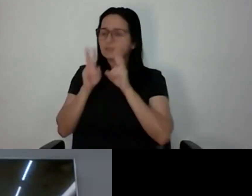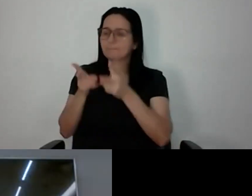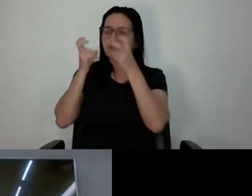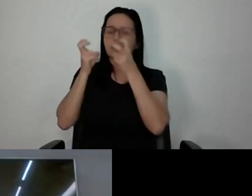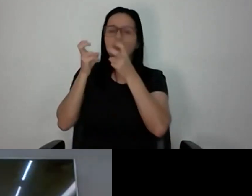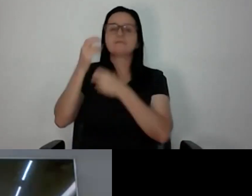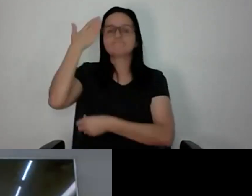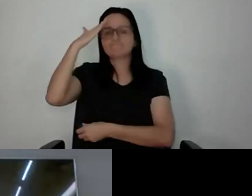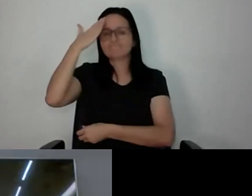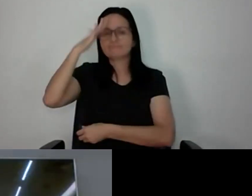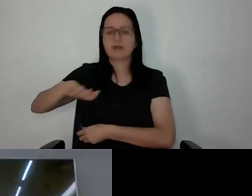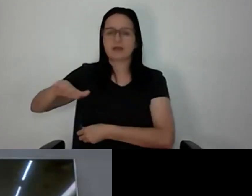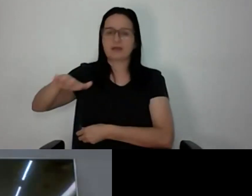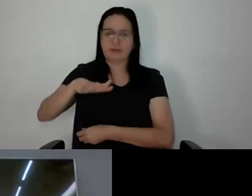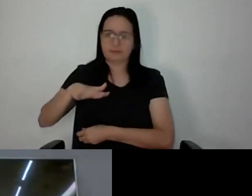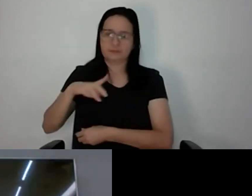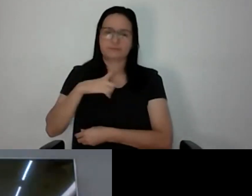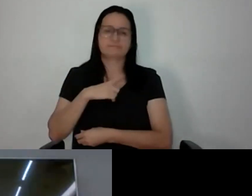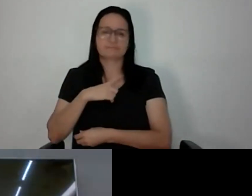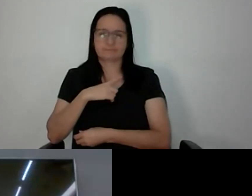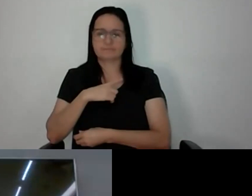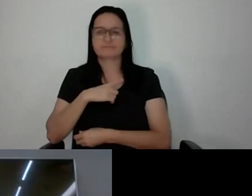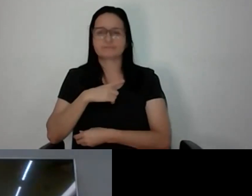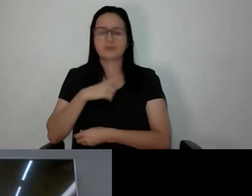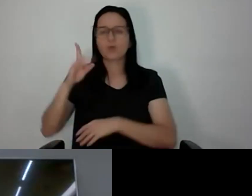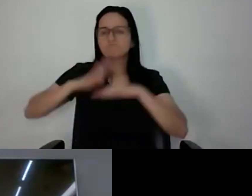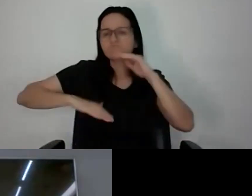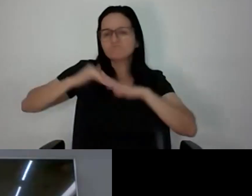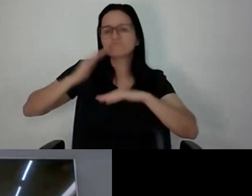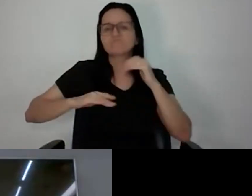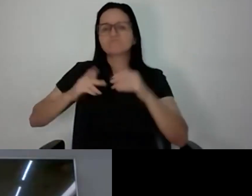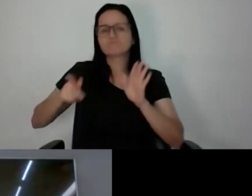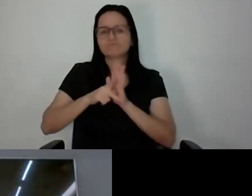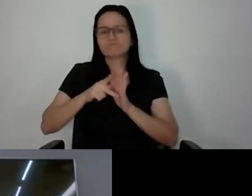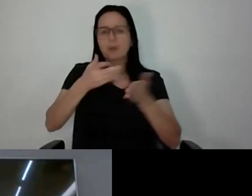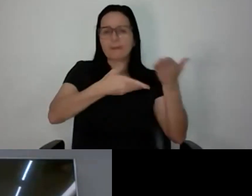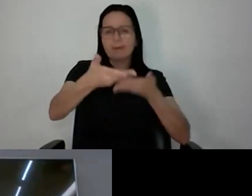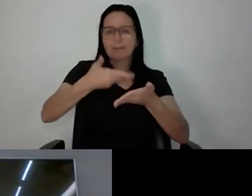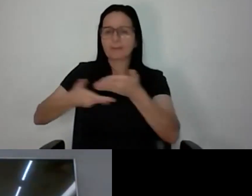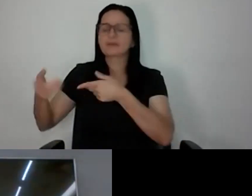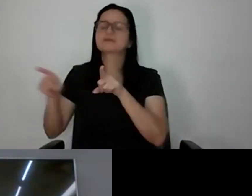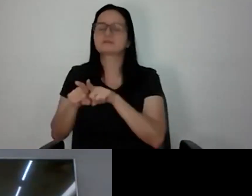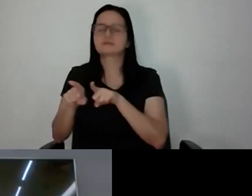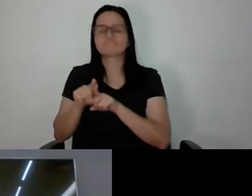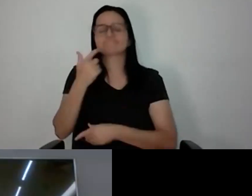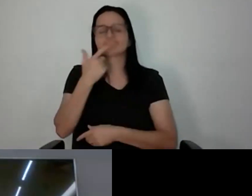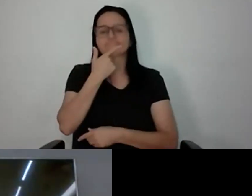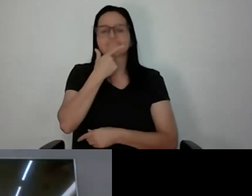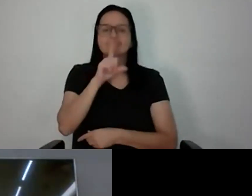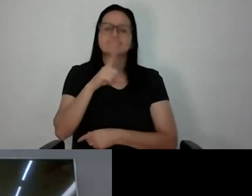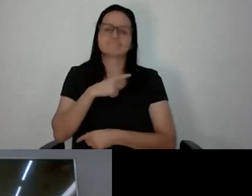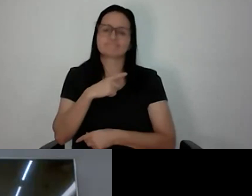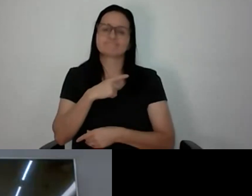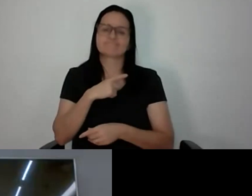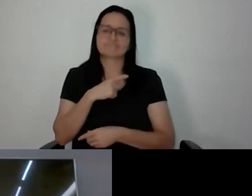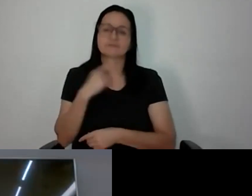dessa lei. Então, e as outras habilidades interpessoais é que no fim do dia também acabam contando bastante, né? Se